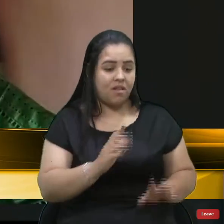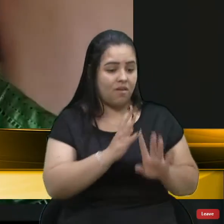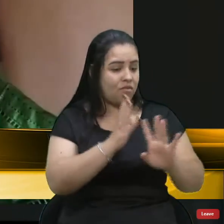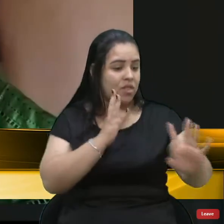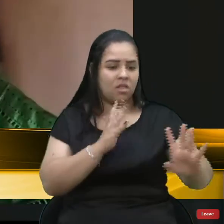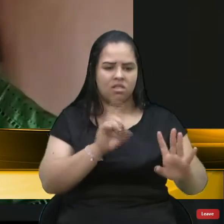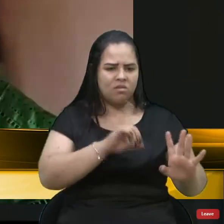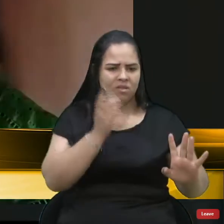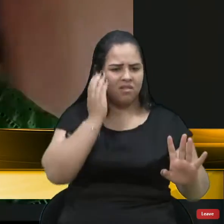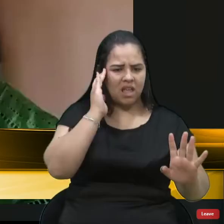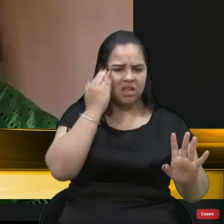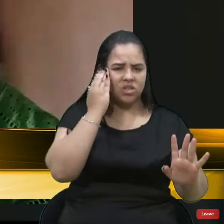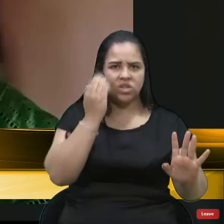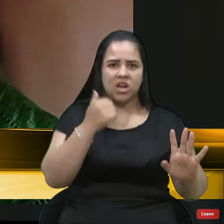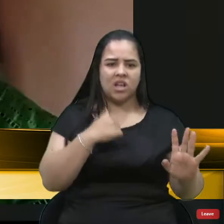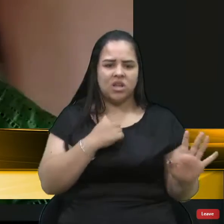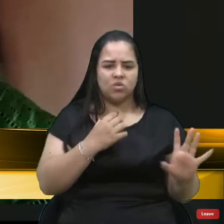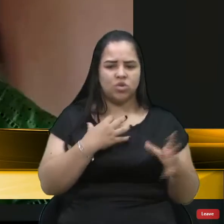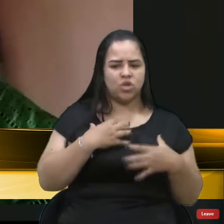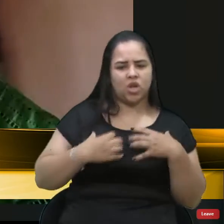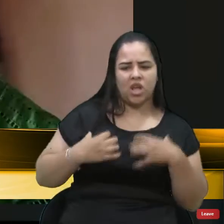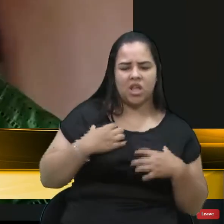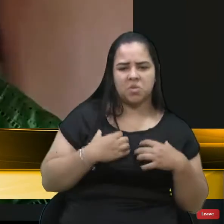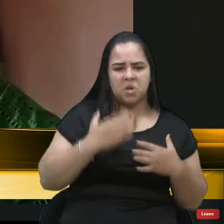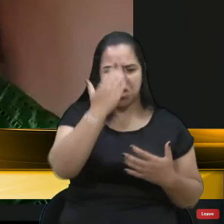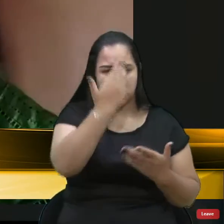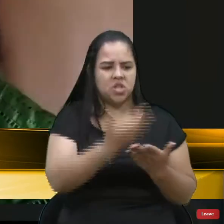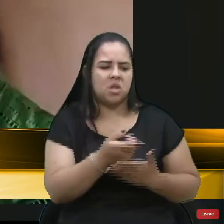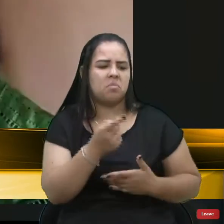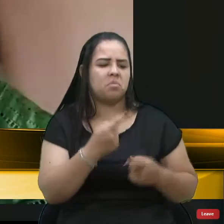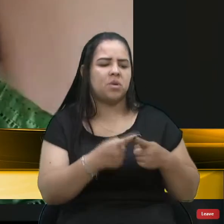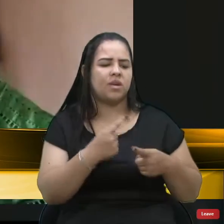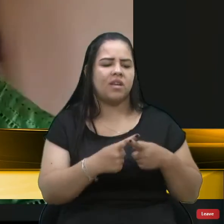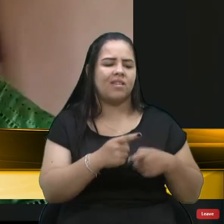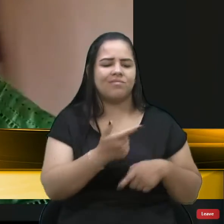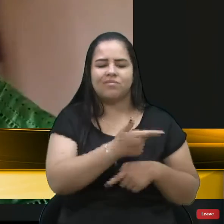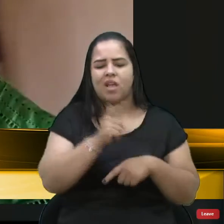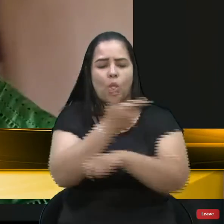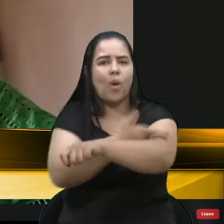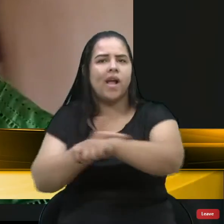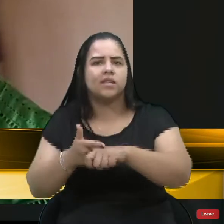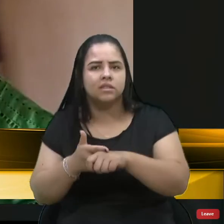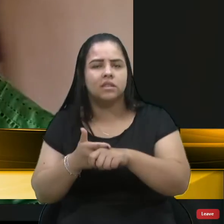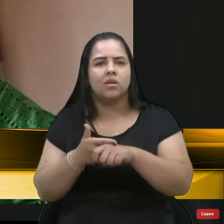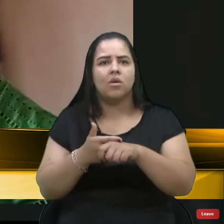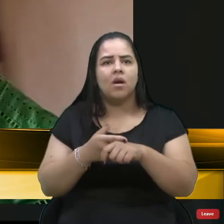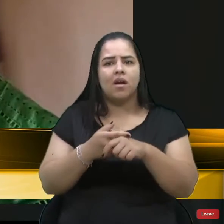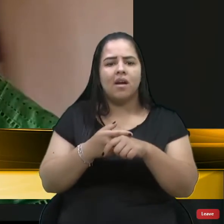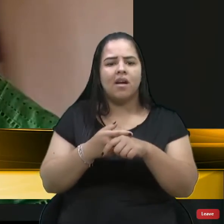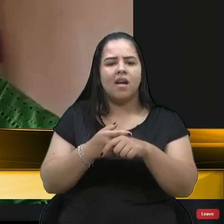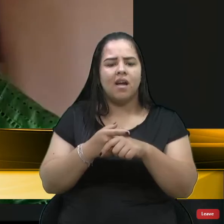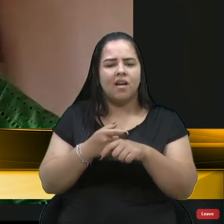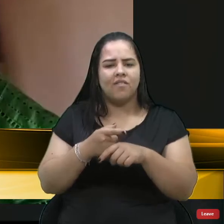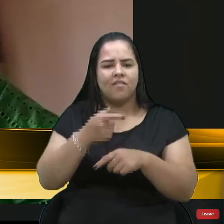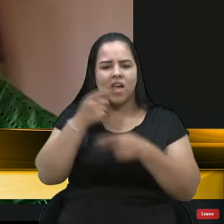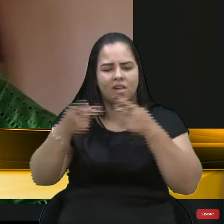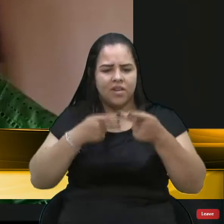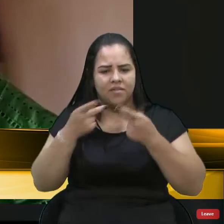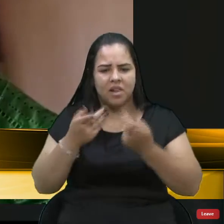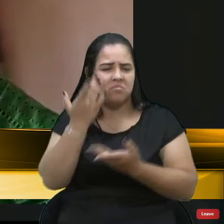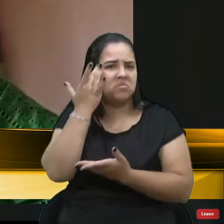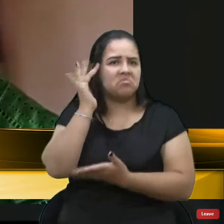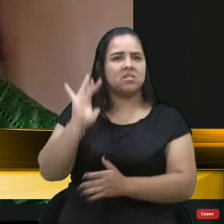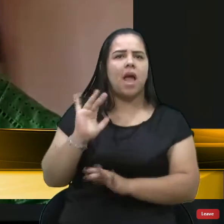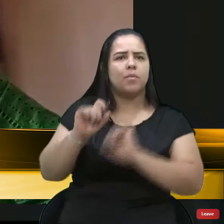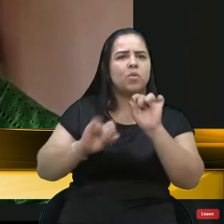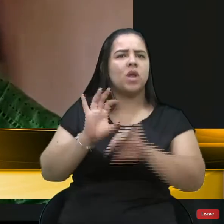autista, acha que a criança é mimada, é mal educada, faz uma série de julgamentos sem compreender. E, por causa disso também,